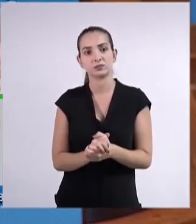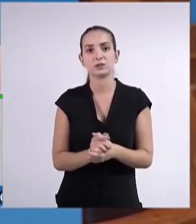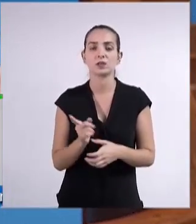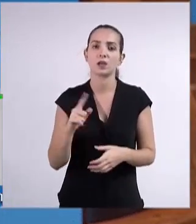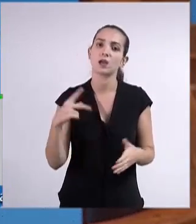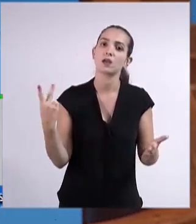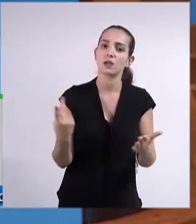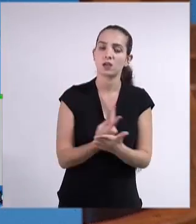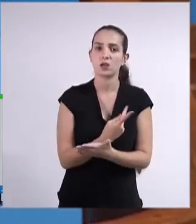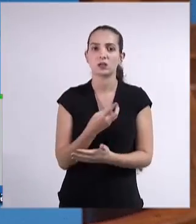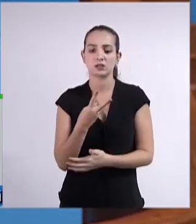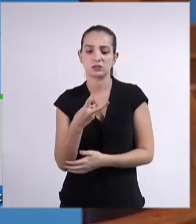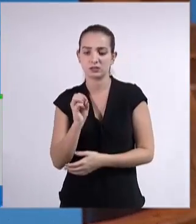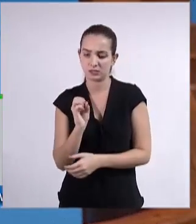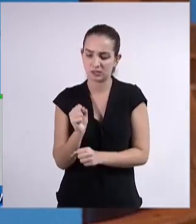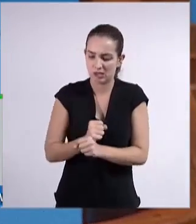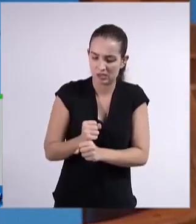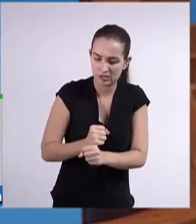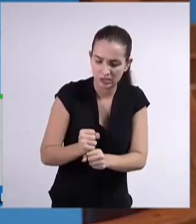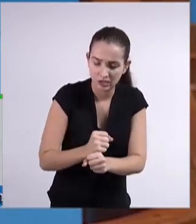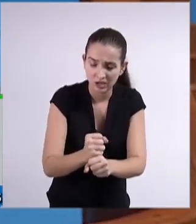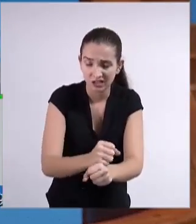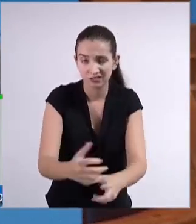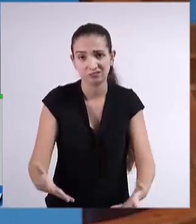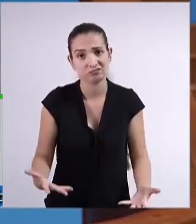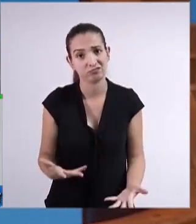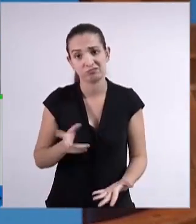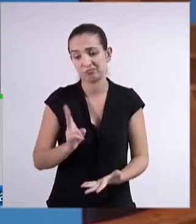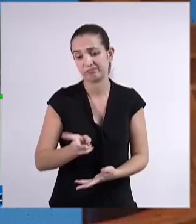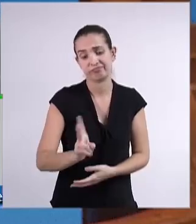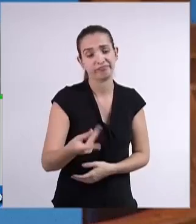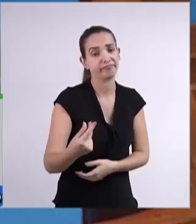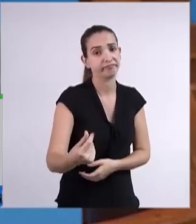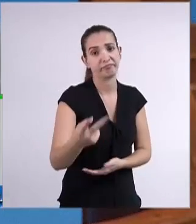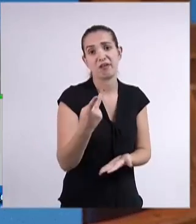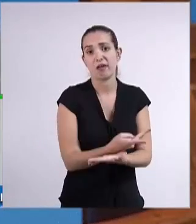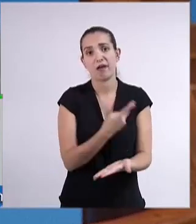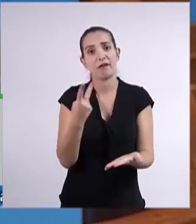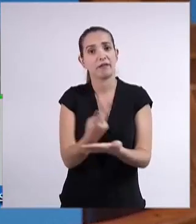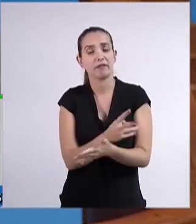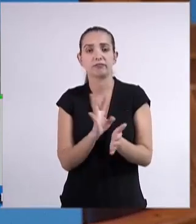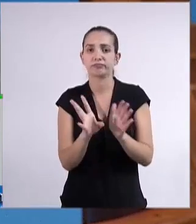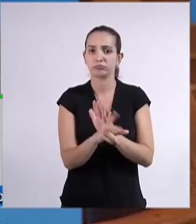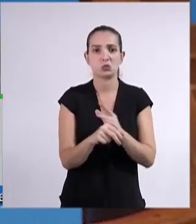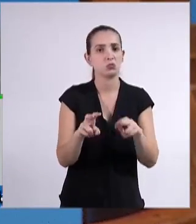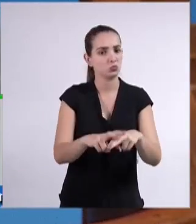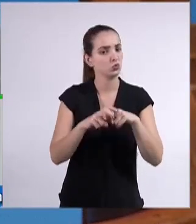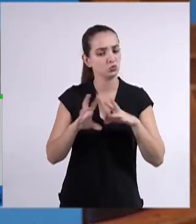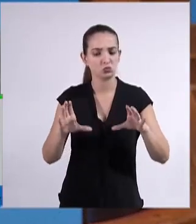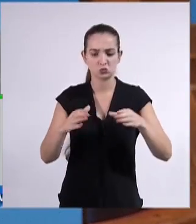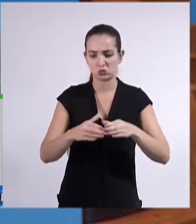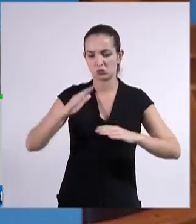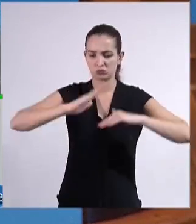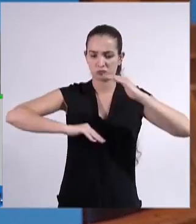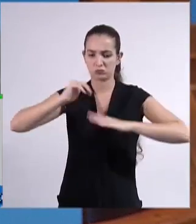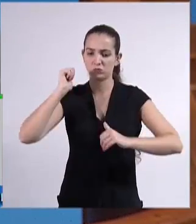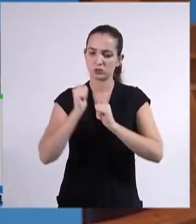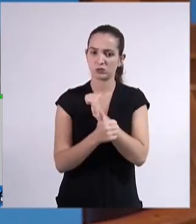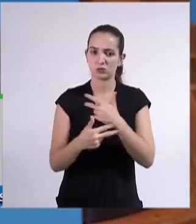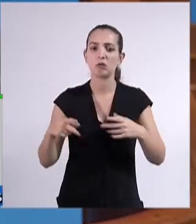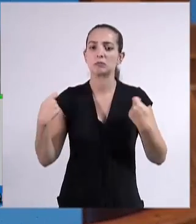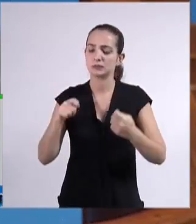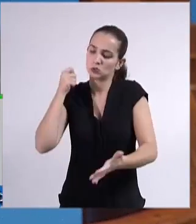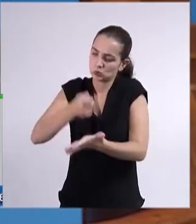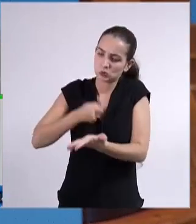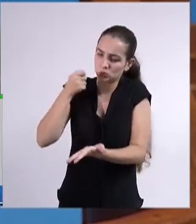errado, vai continuar mais 30 anos errado. Então, os desportistas têm que cobrar dos seus dirigentes que votem corretamente. Não